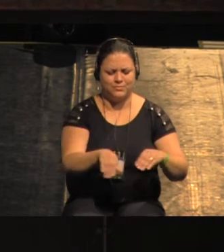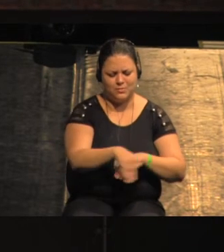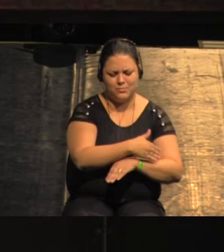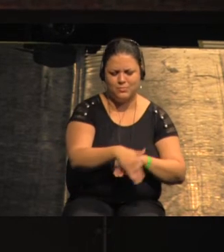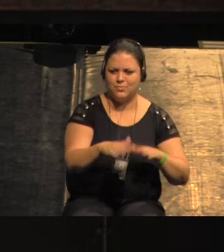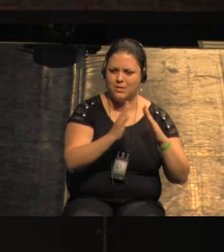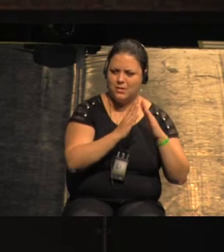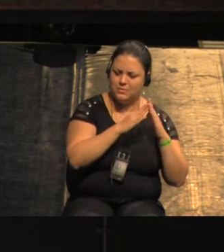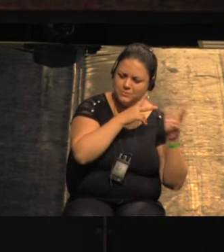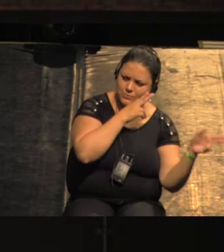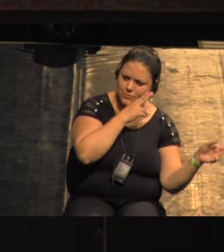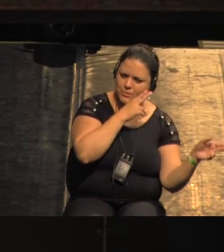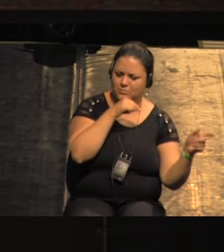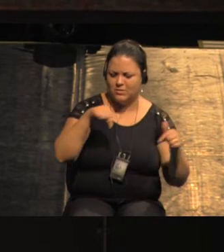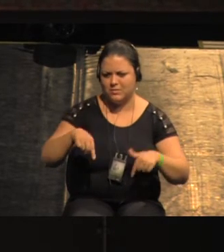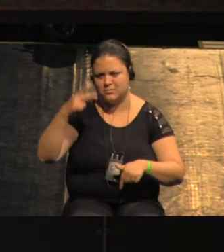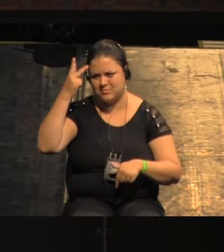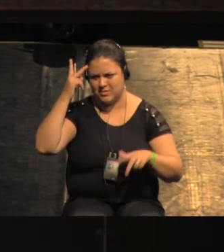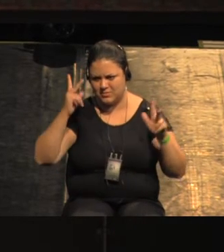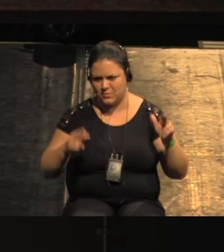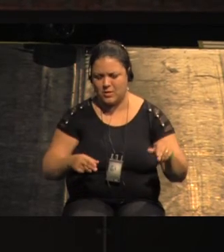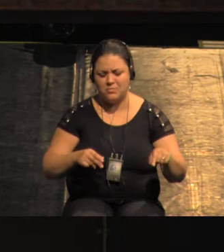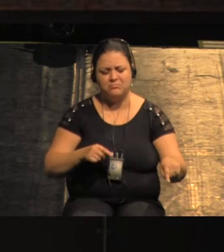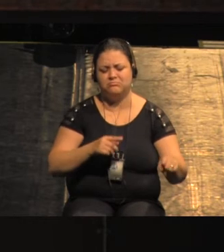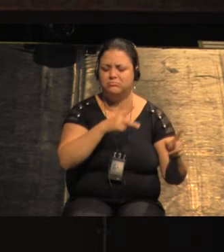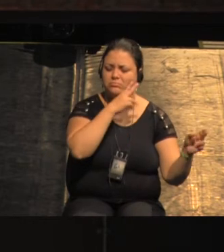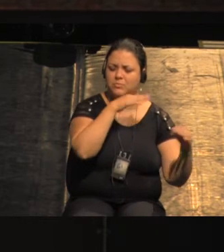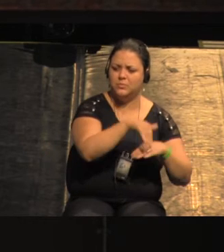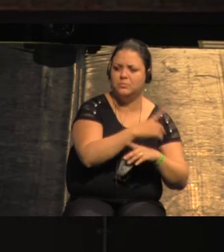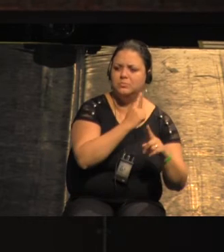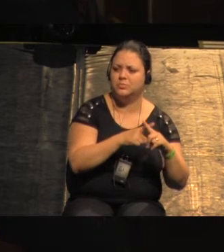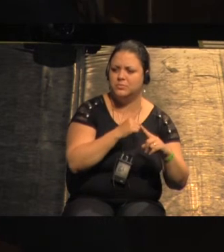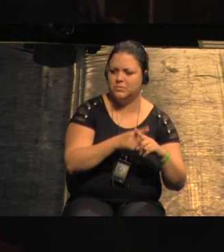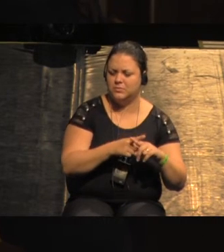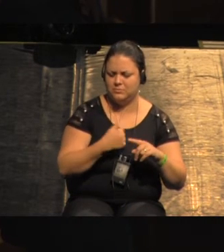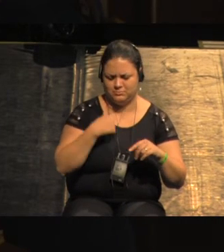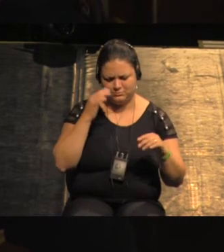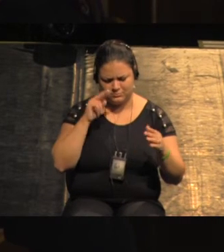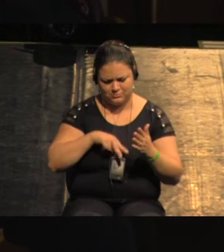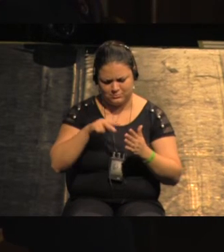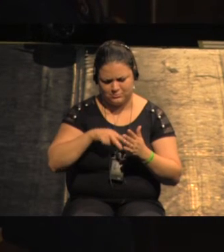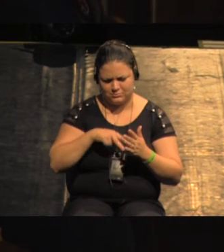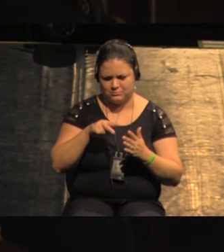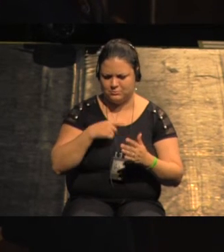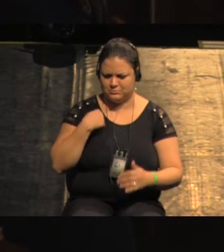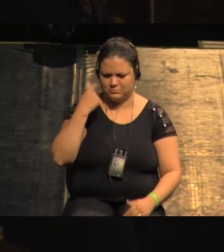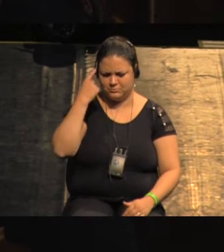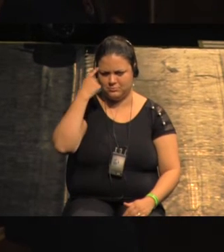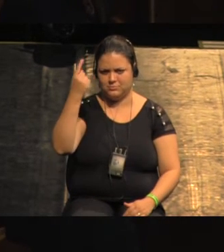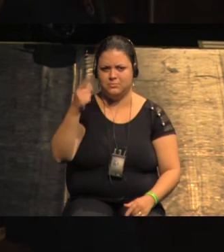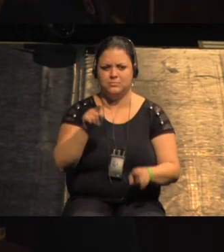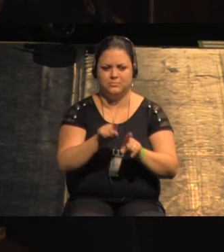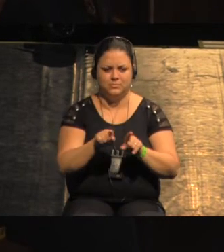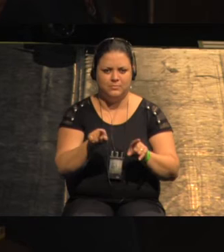sejam diferentes, a característica do que a gente enfrenta em São Paulo. Mas agora também, lendo no intervalo sobre isso, eu me dei conta